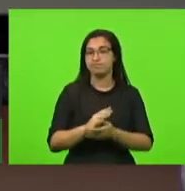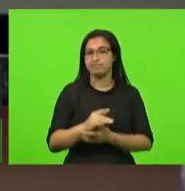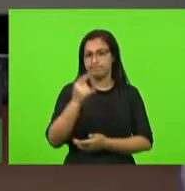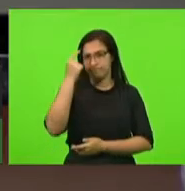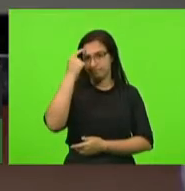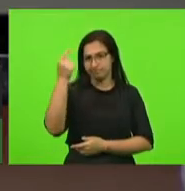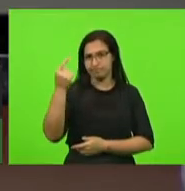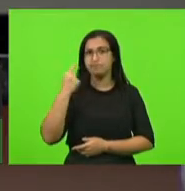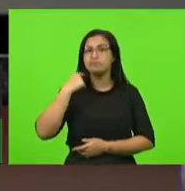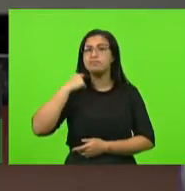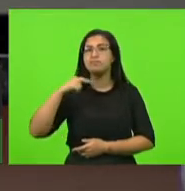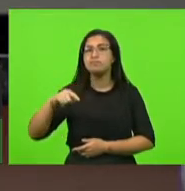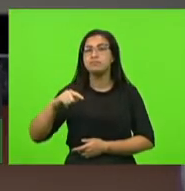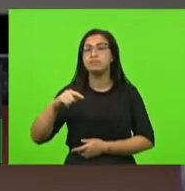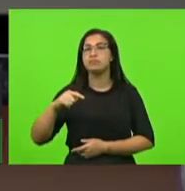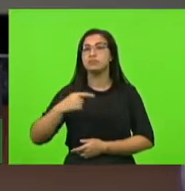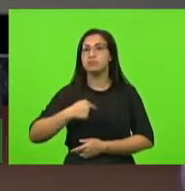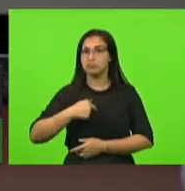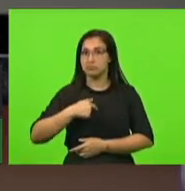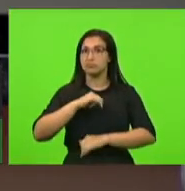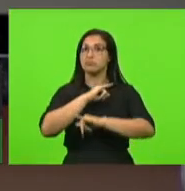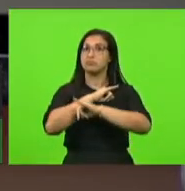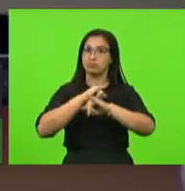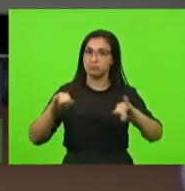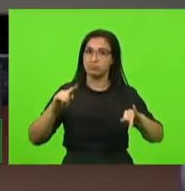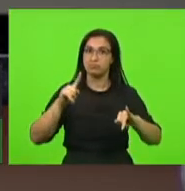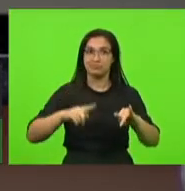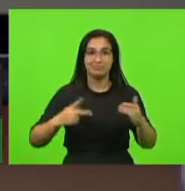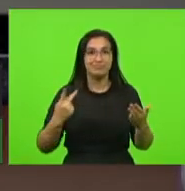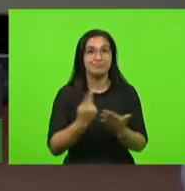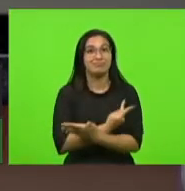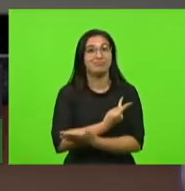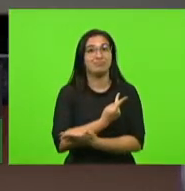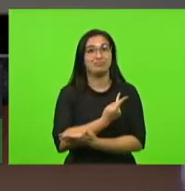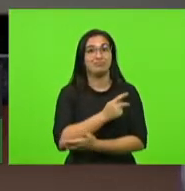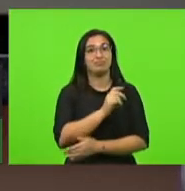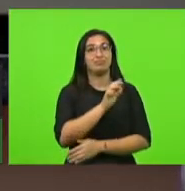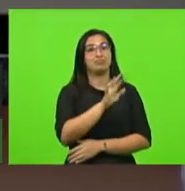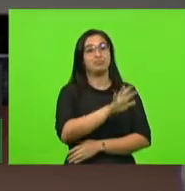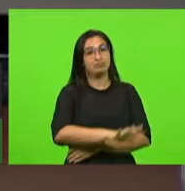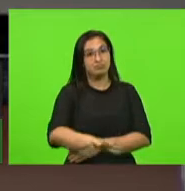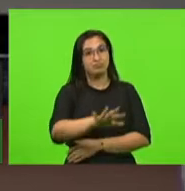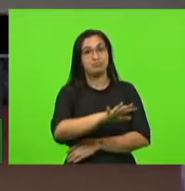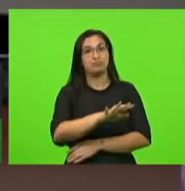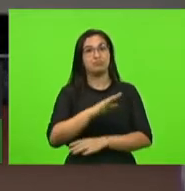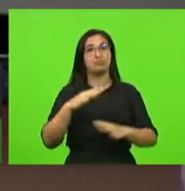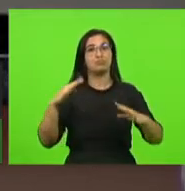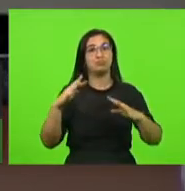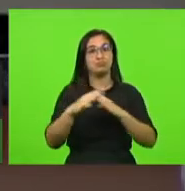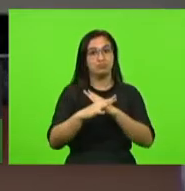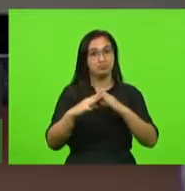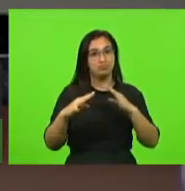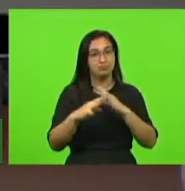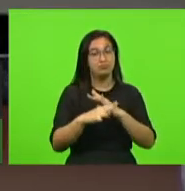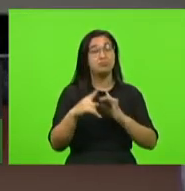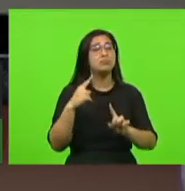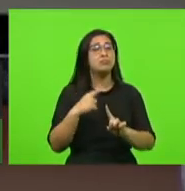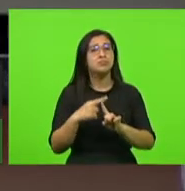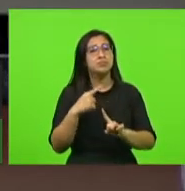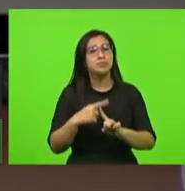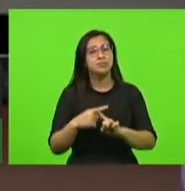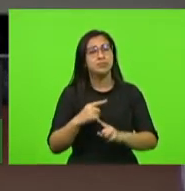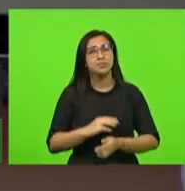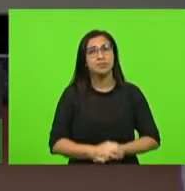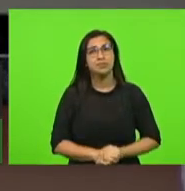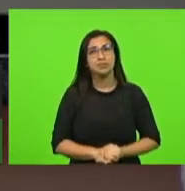comigo quando eu alertei do erro que era a extinção das regiões metropolitanas. Porque